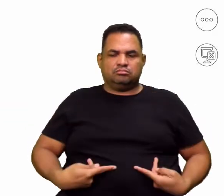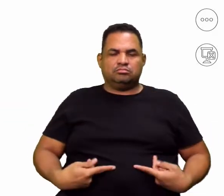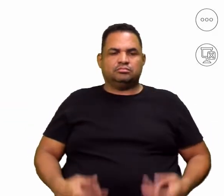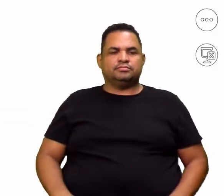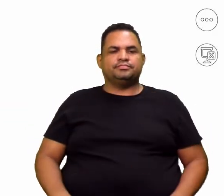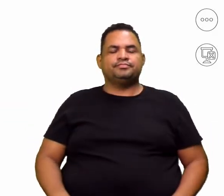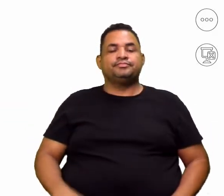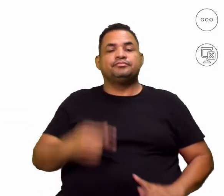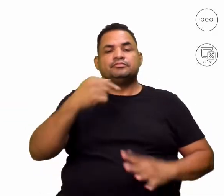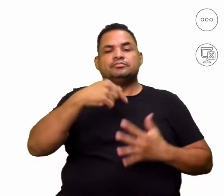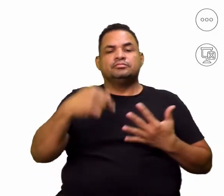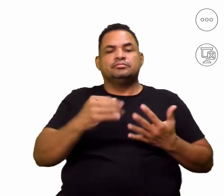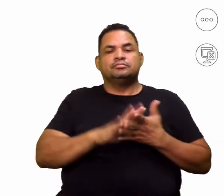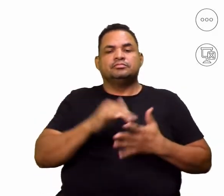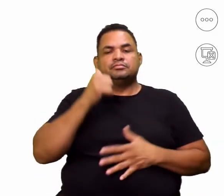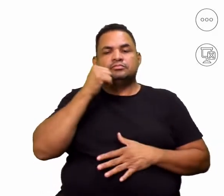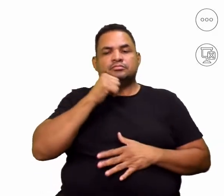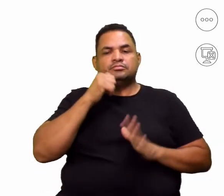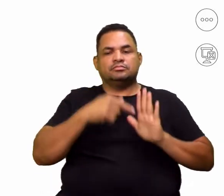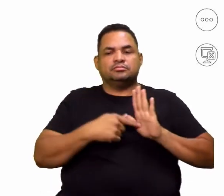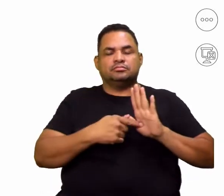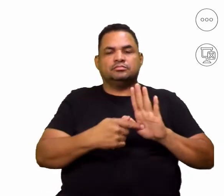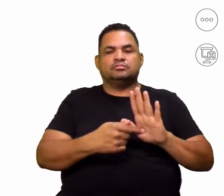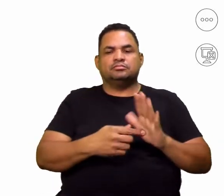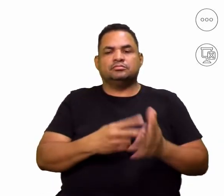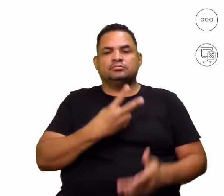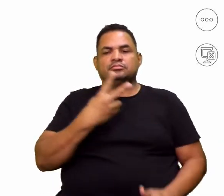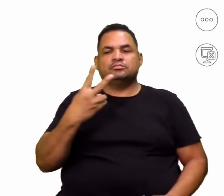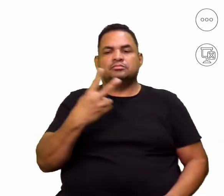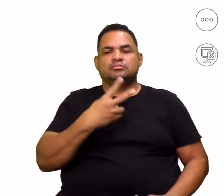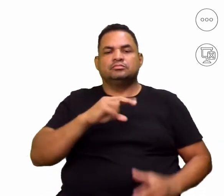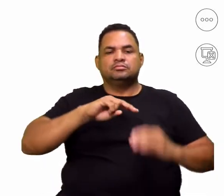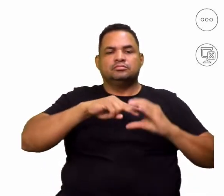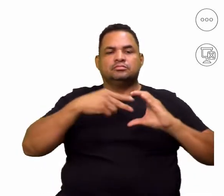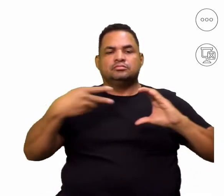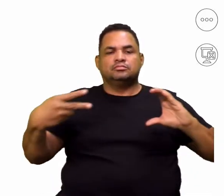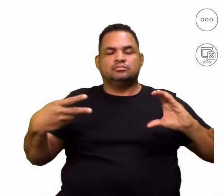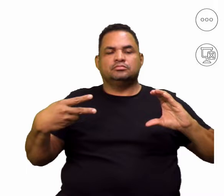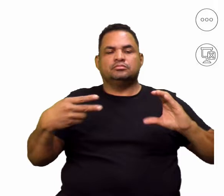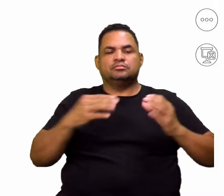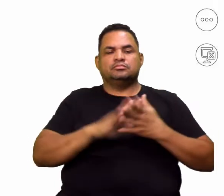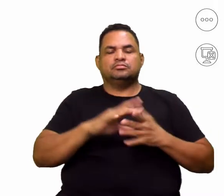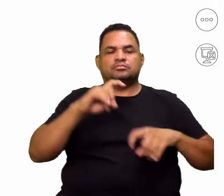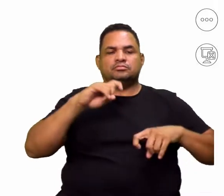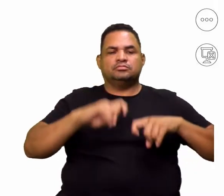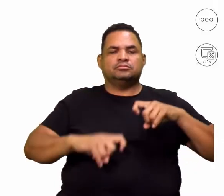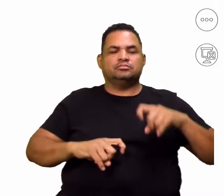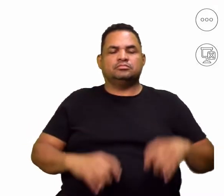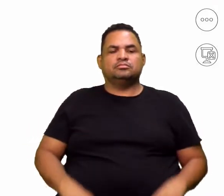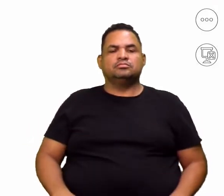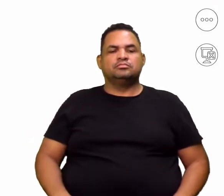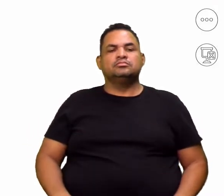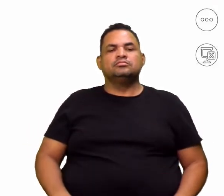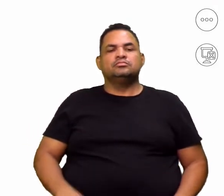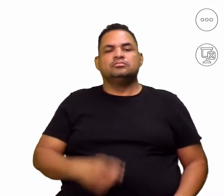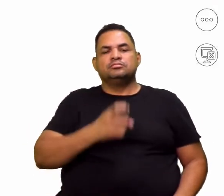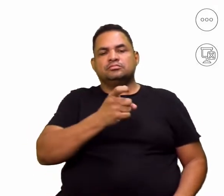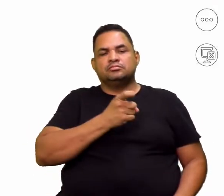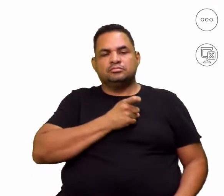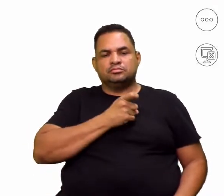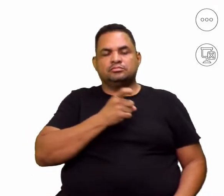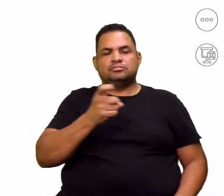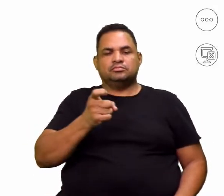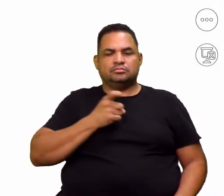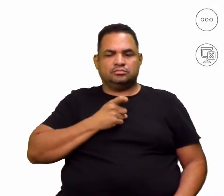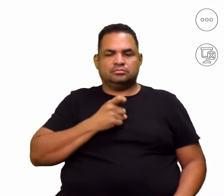Nessas espécies, as fêmeas apresentam 2 cromossomos sexuais, que são o